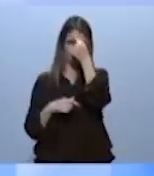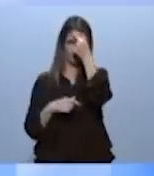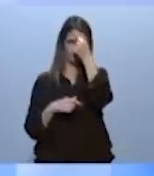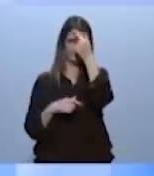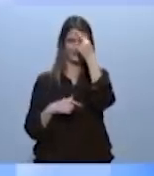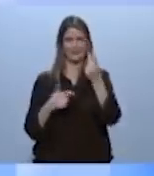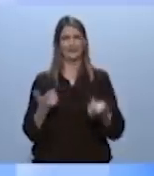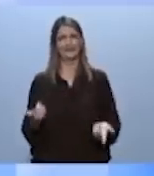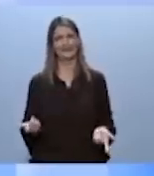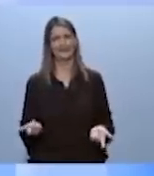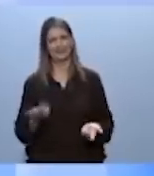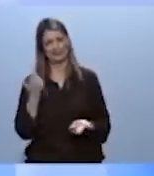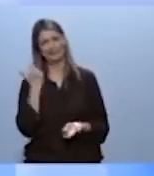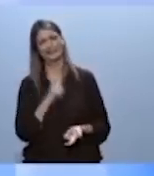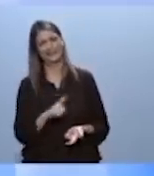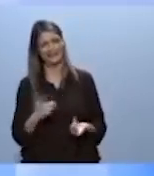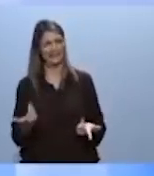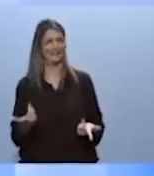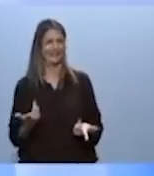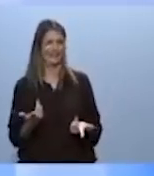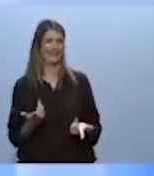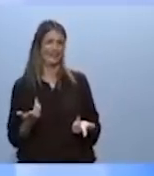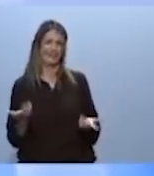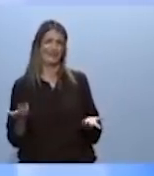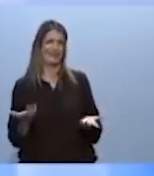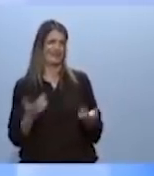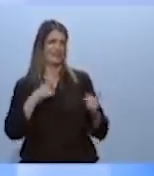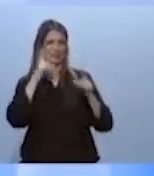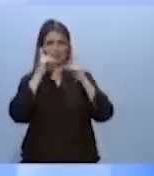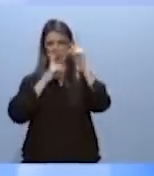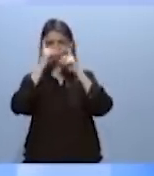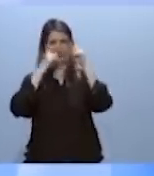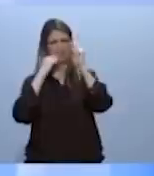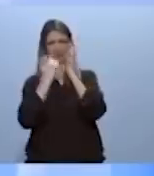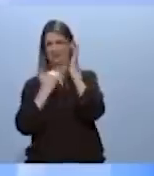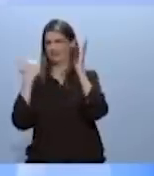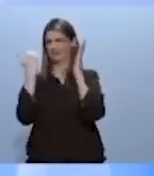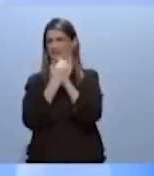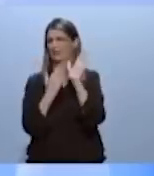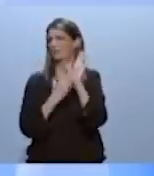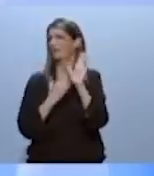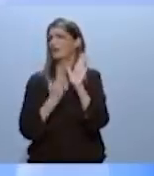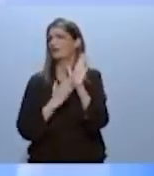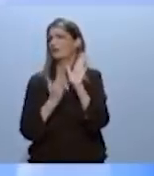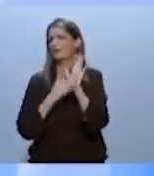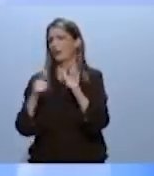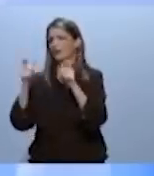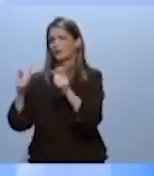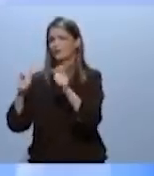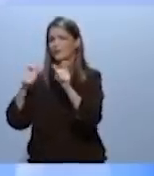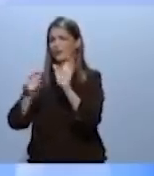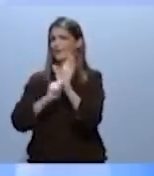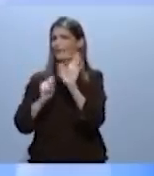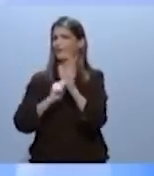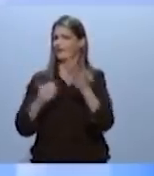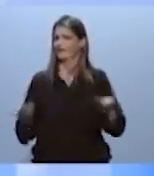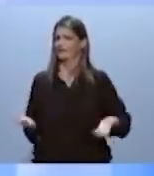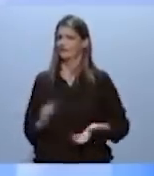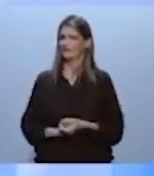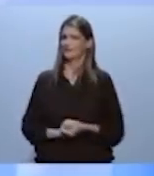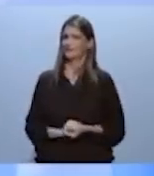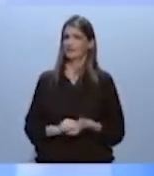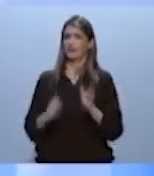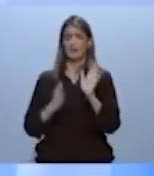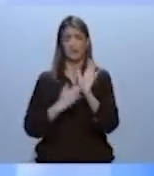na ele consegue o candidato talvez mais caricato que o próprio de uma tatoo né Qual sua proposta para Cracolândia olha aqui em verdade né